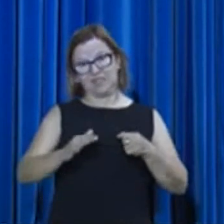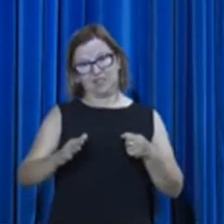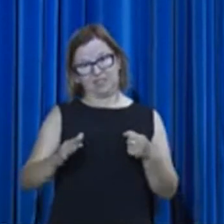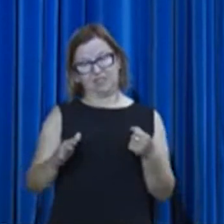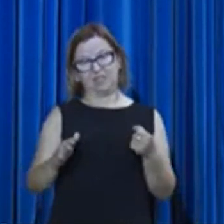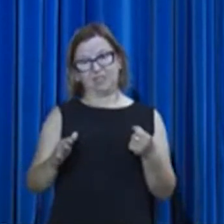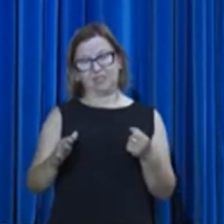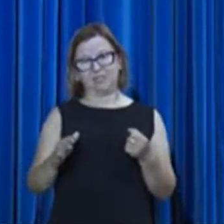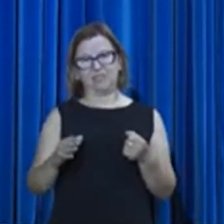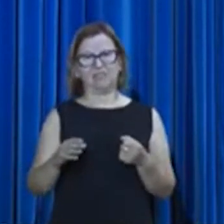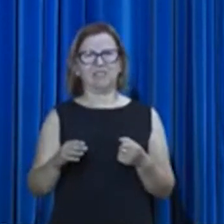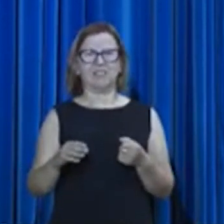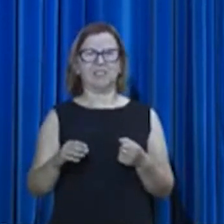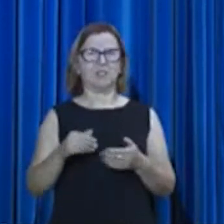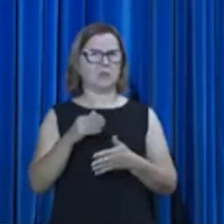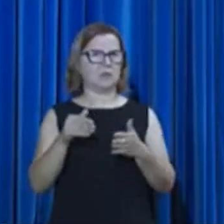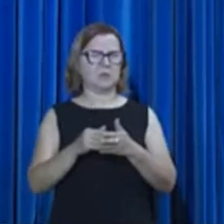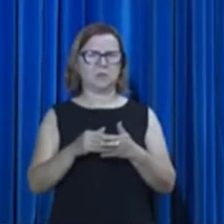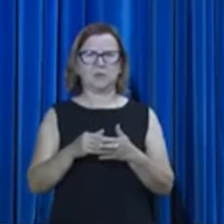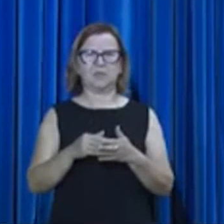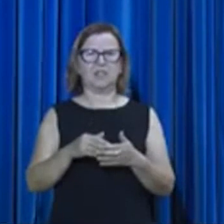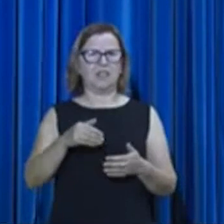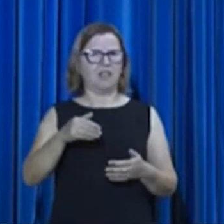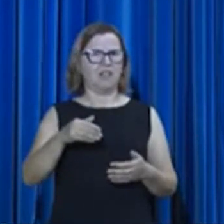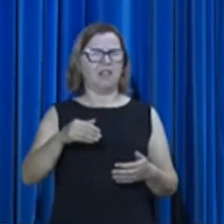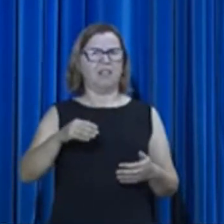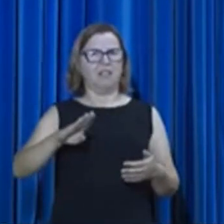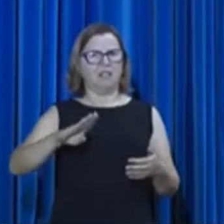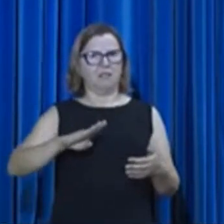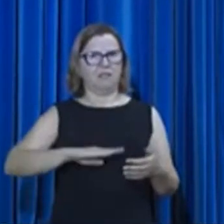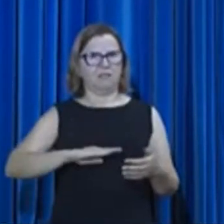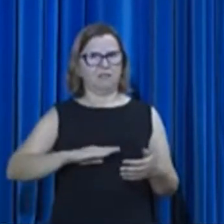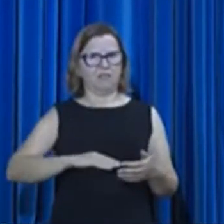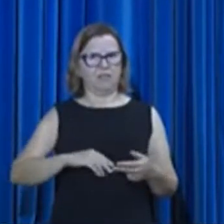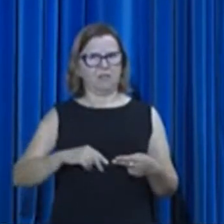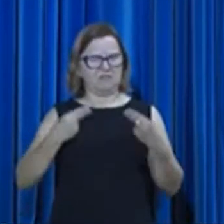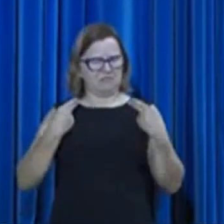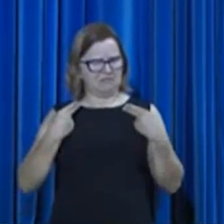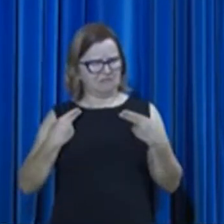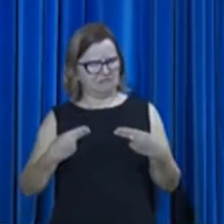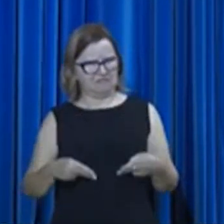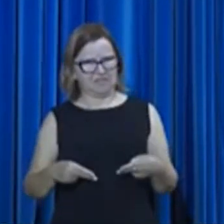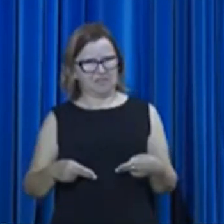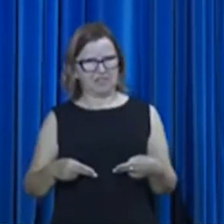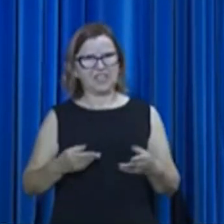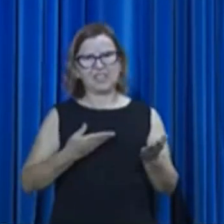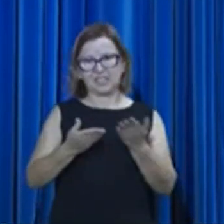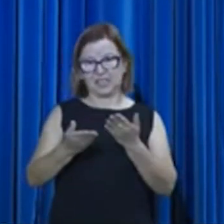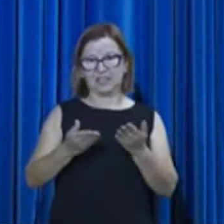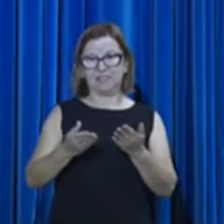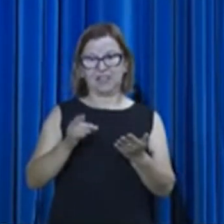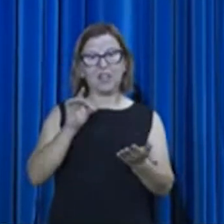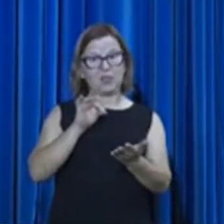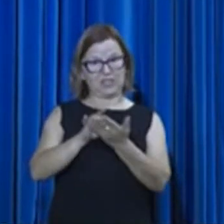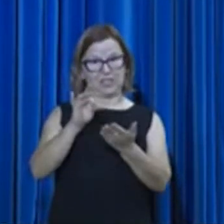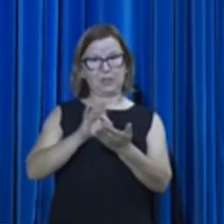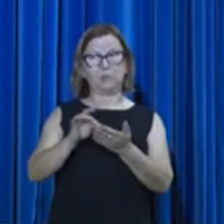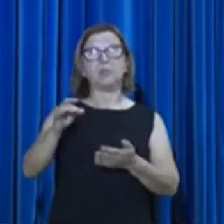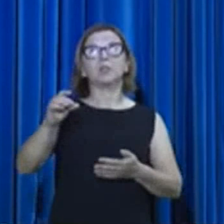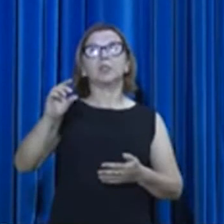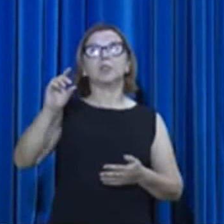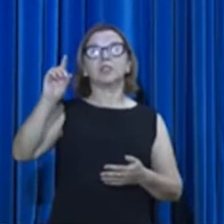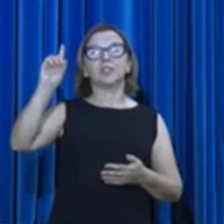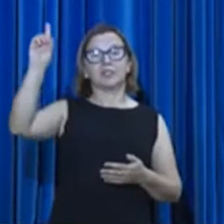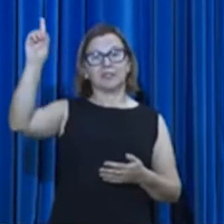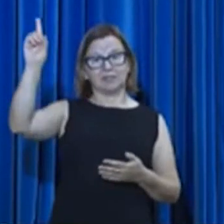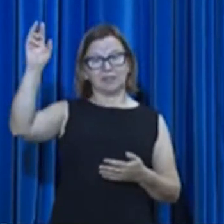com fome, com sede, com nudez e com falta de tudo, servirás aos inimigos que o Senhor enviará contra ti.